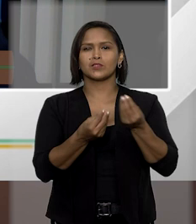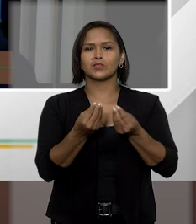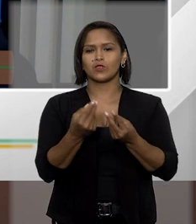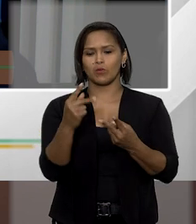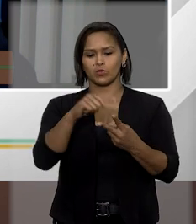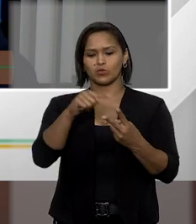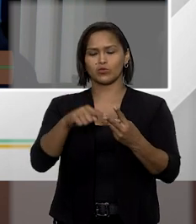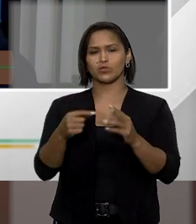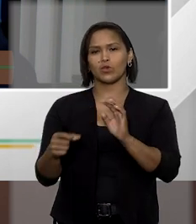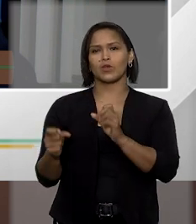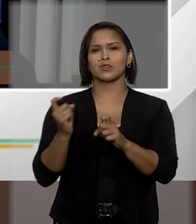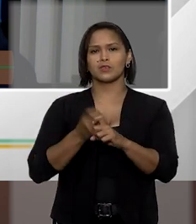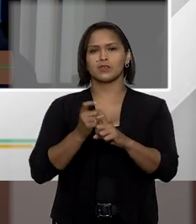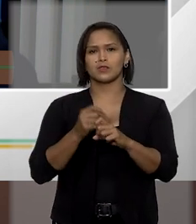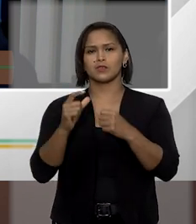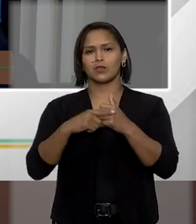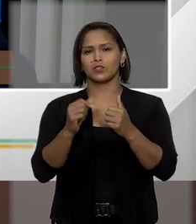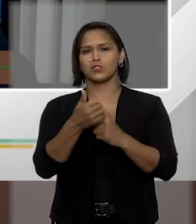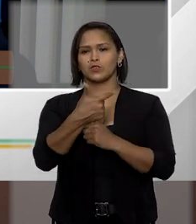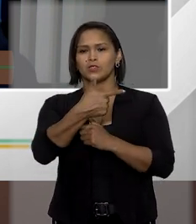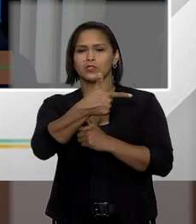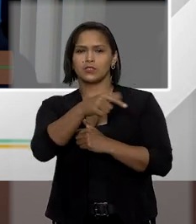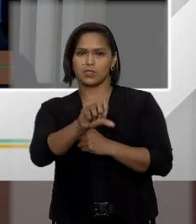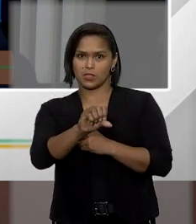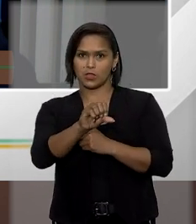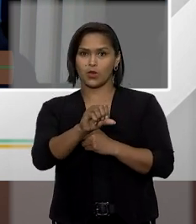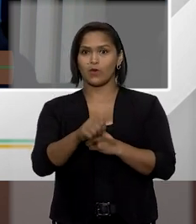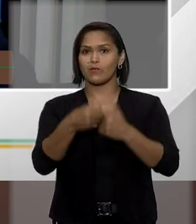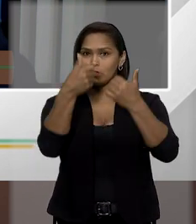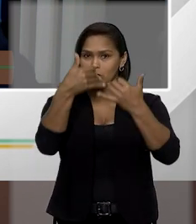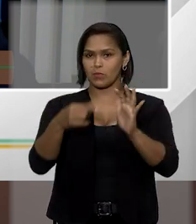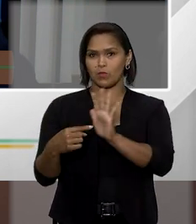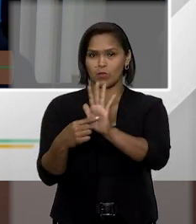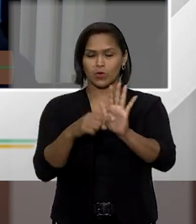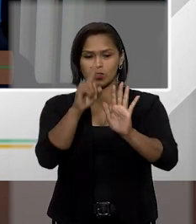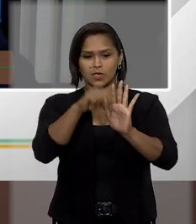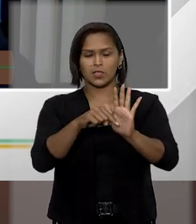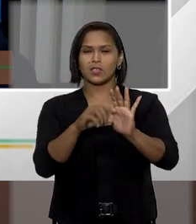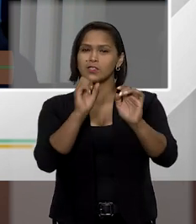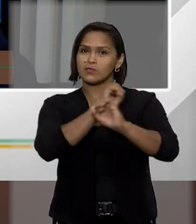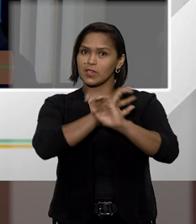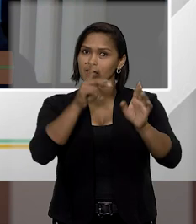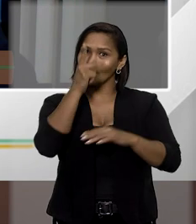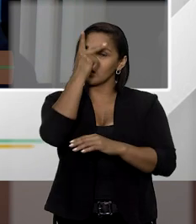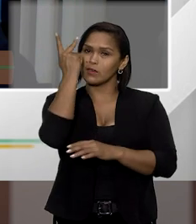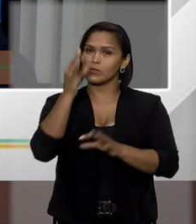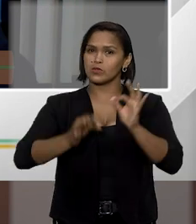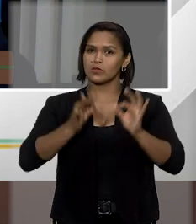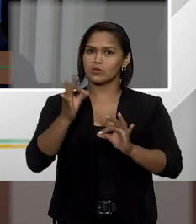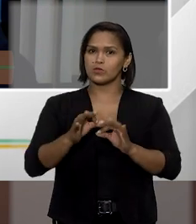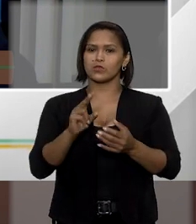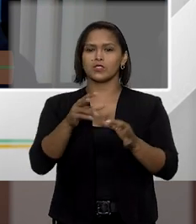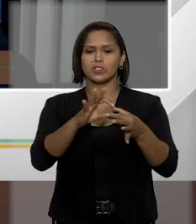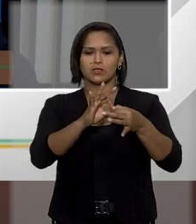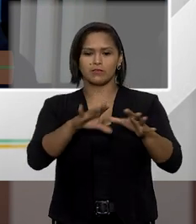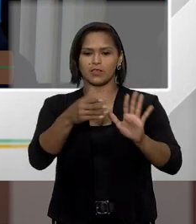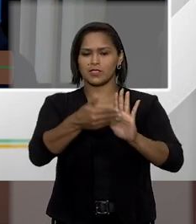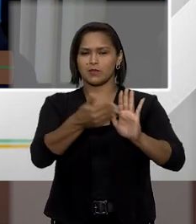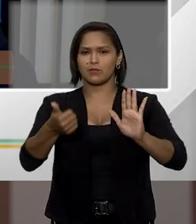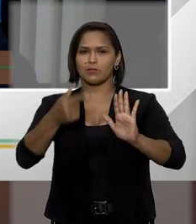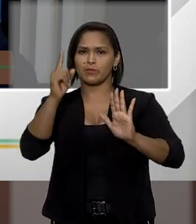como os dois incisos do artigo 19 lidos pelo Igor demonstram, nesses casos fica claro que a pessoa jurídica que será